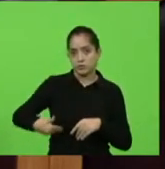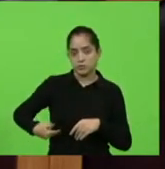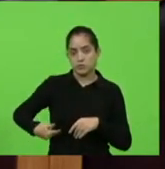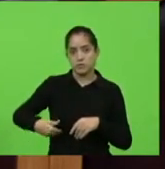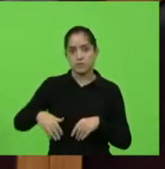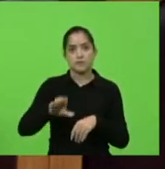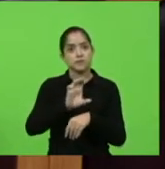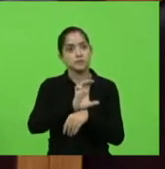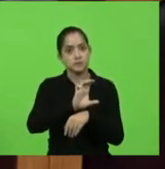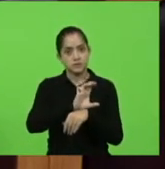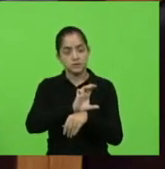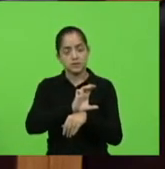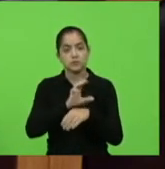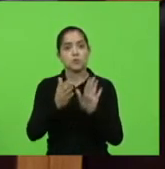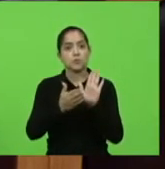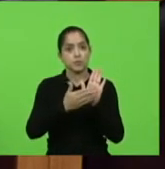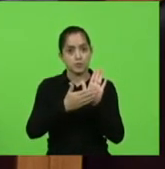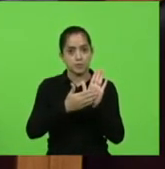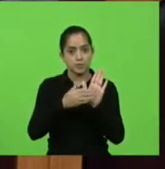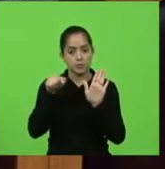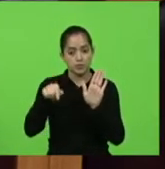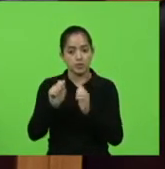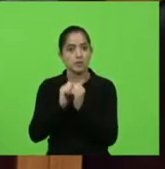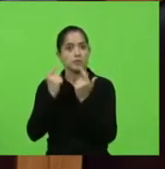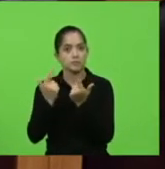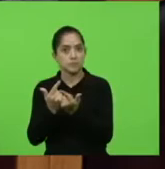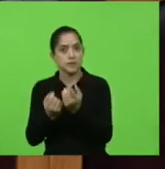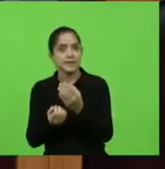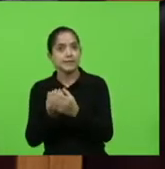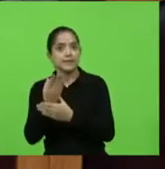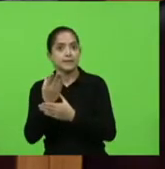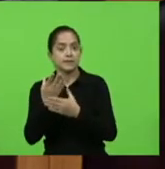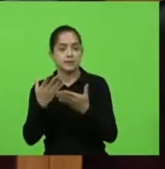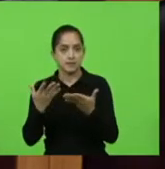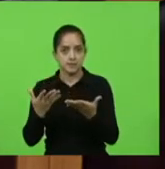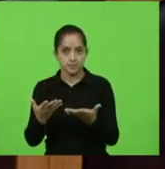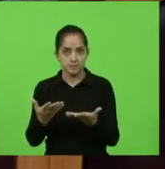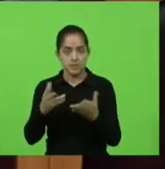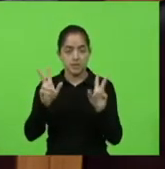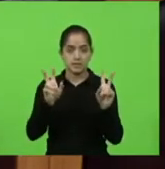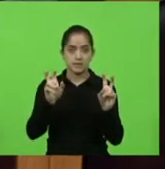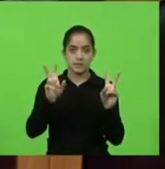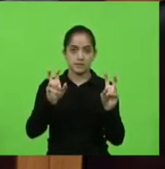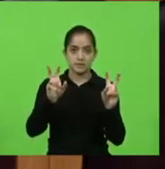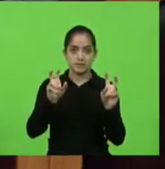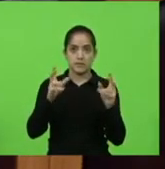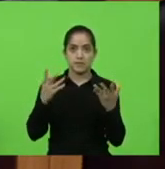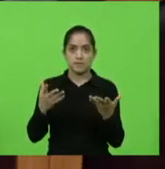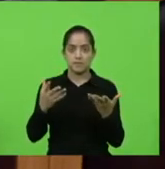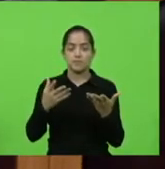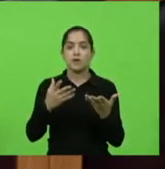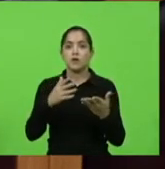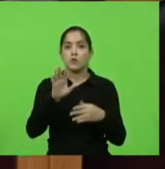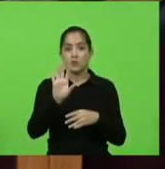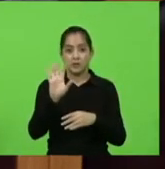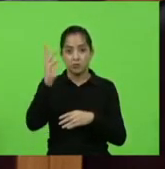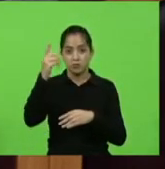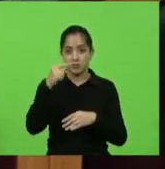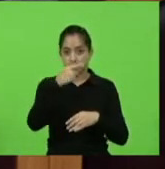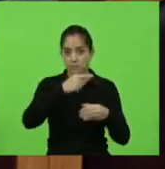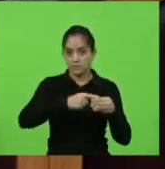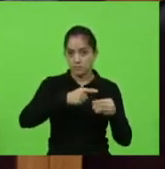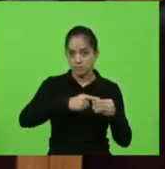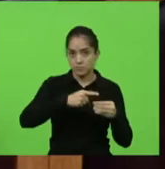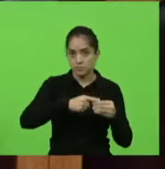quero até propor a que a Assembleia crie uma força-tarefa em relação a esse assunto. Essa tragédia não pode ficar impune.